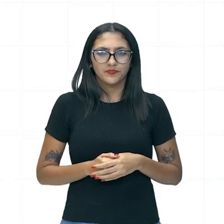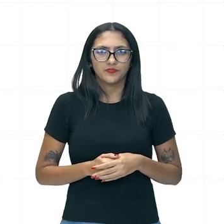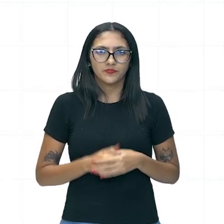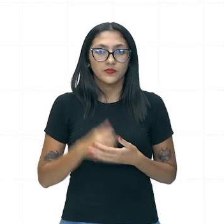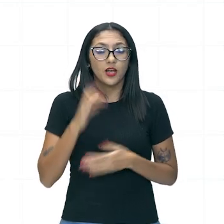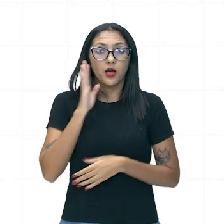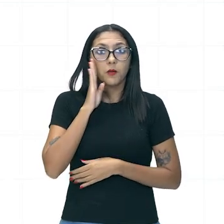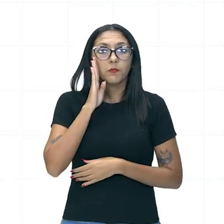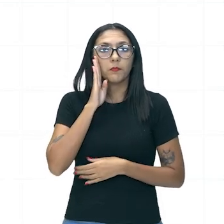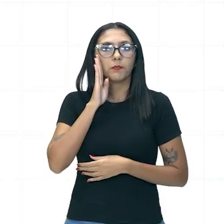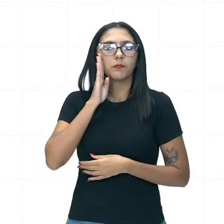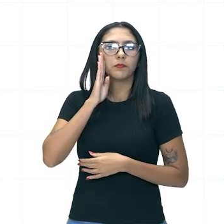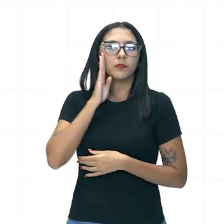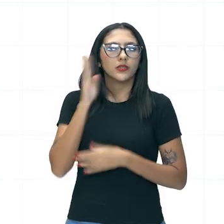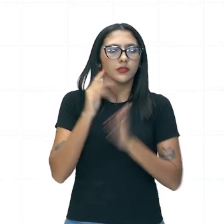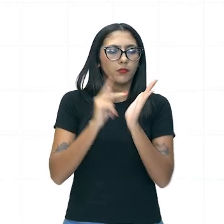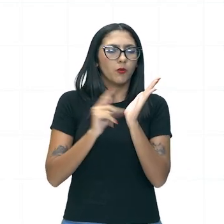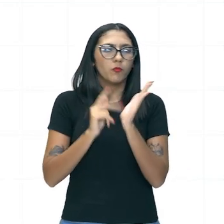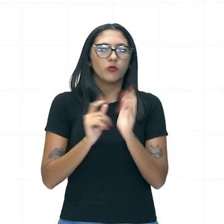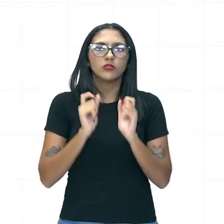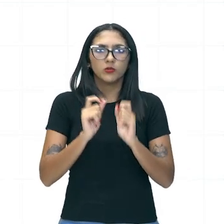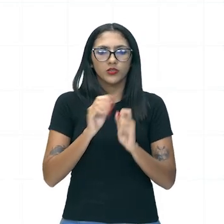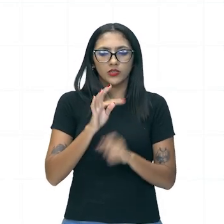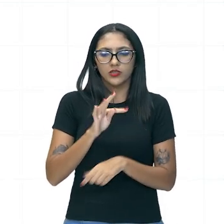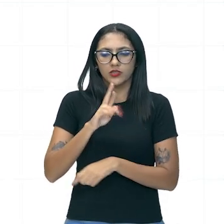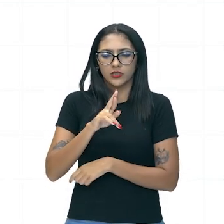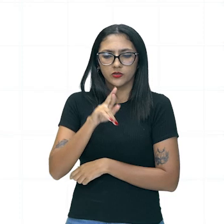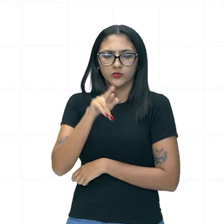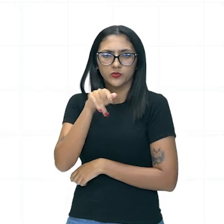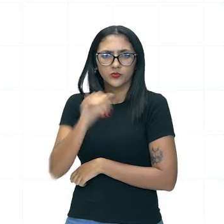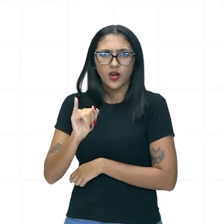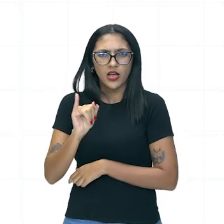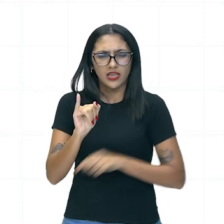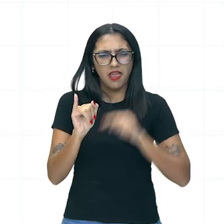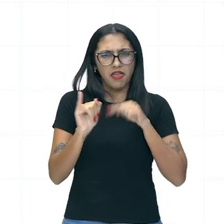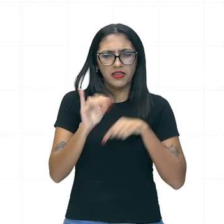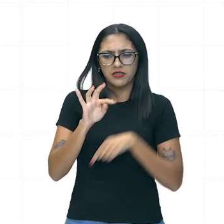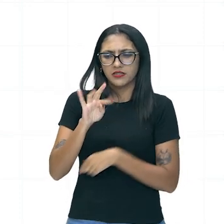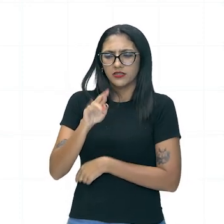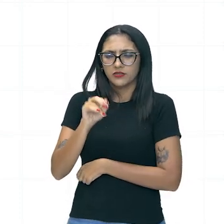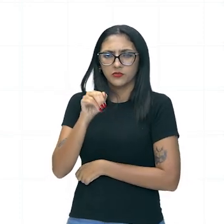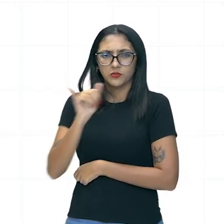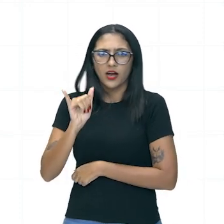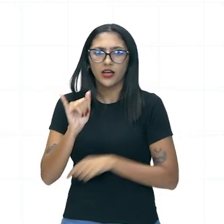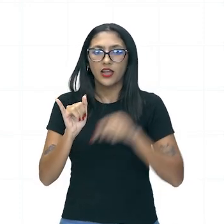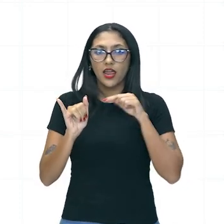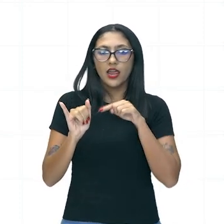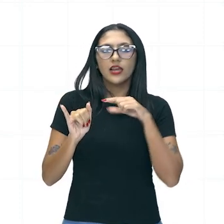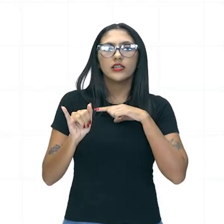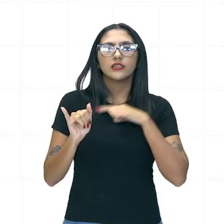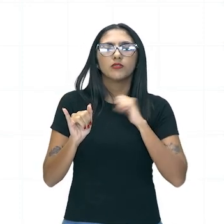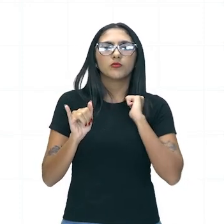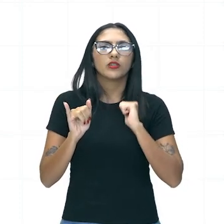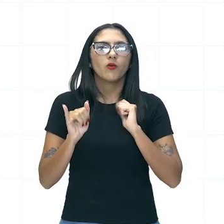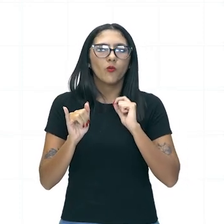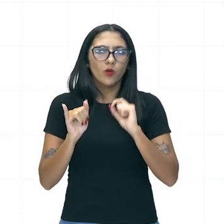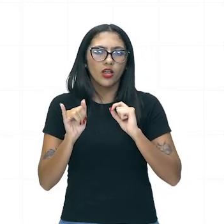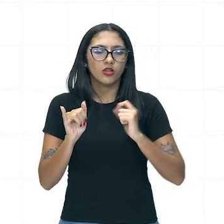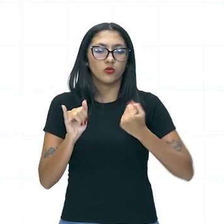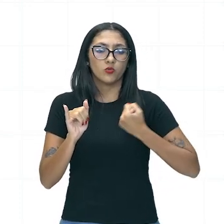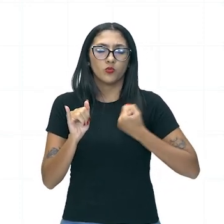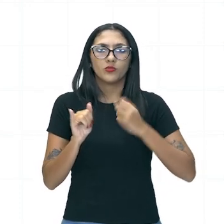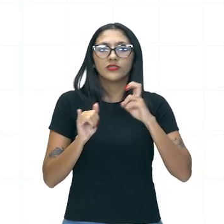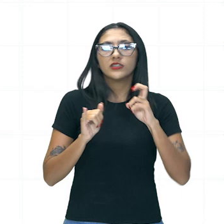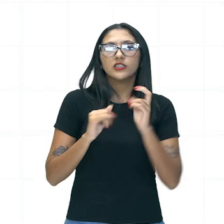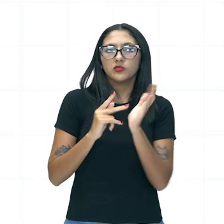forma de pontuação é através do try. Esse try, ele vai valer ali 5 pontos, e ele